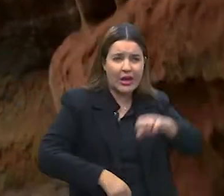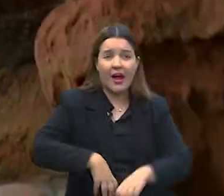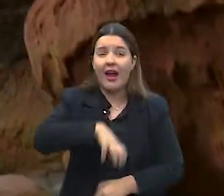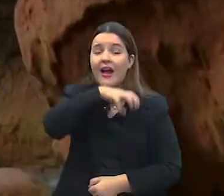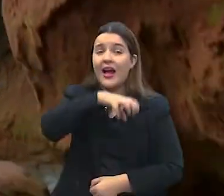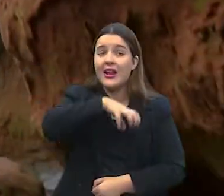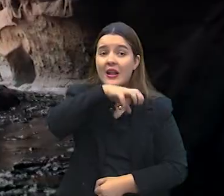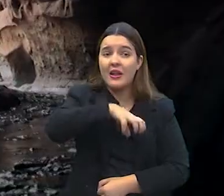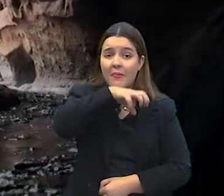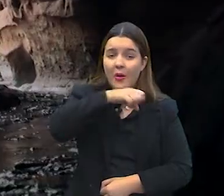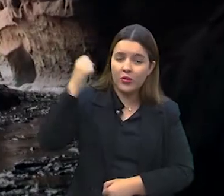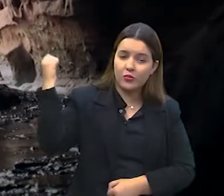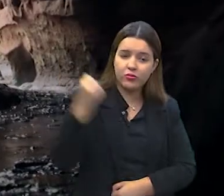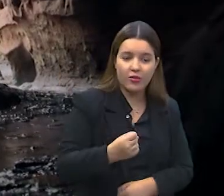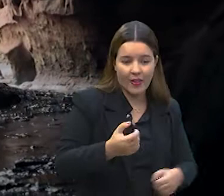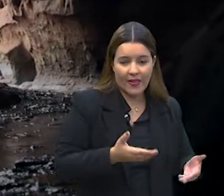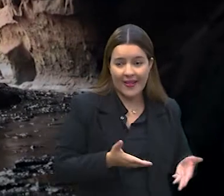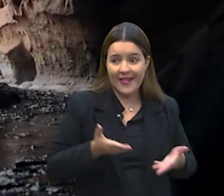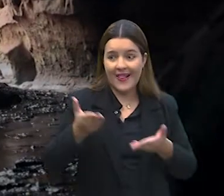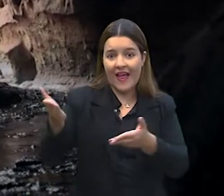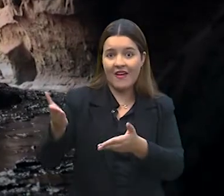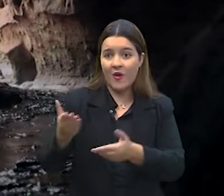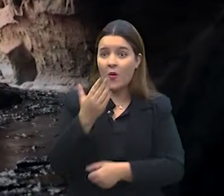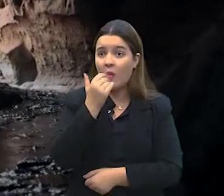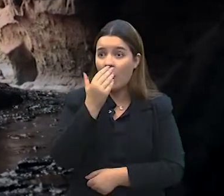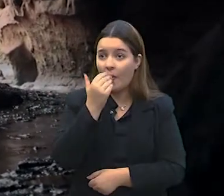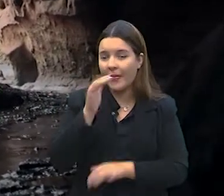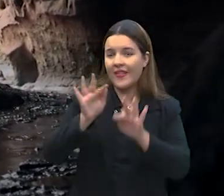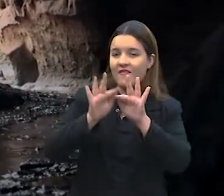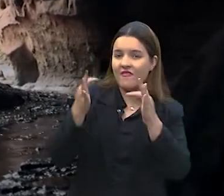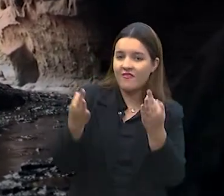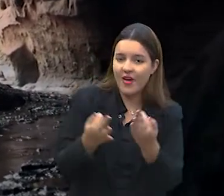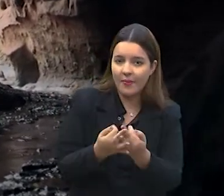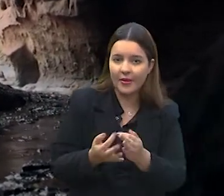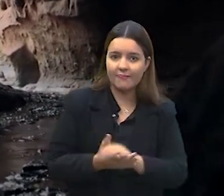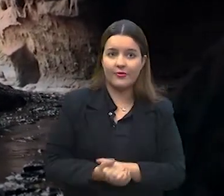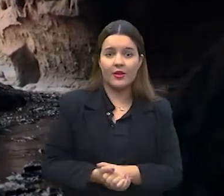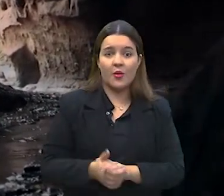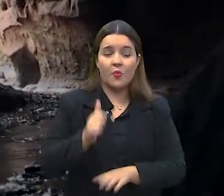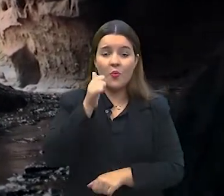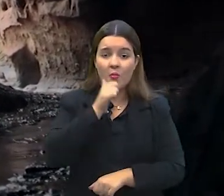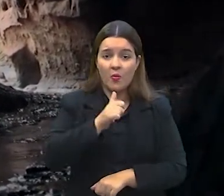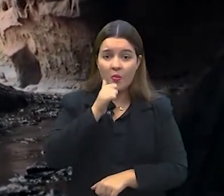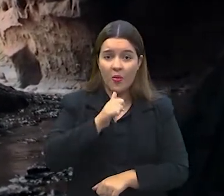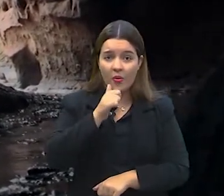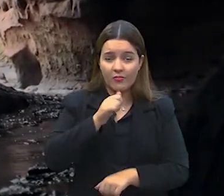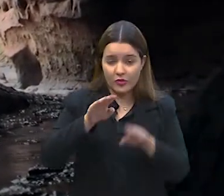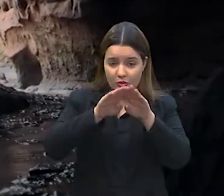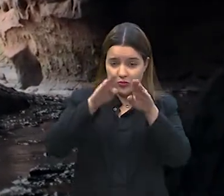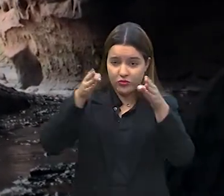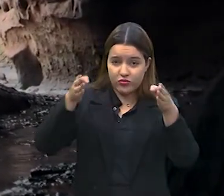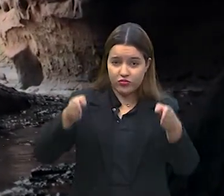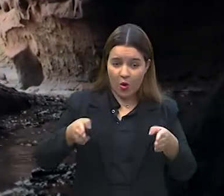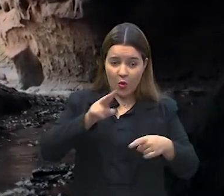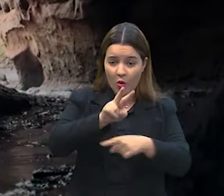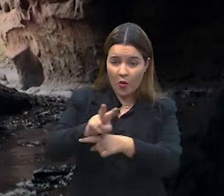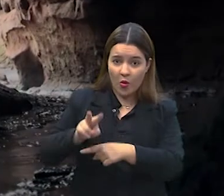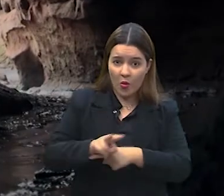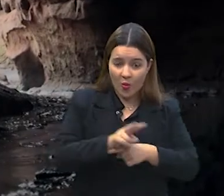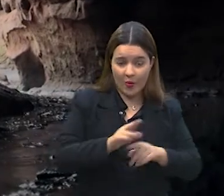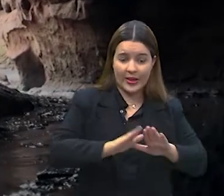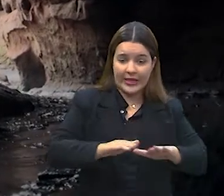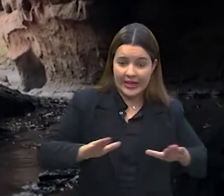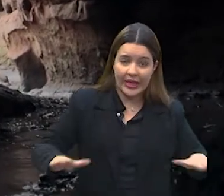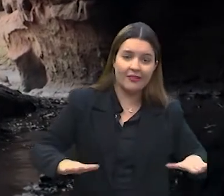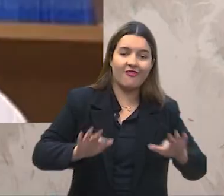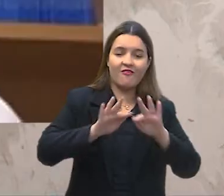alimento para a sua prole, para a sua tribo, né? E as mulheres ficavam nas cavernas e nas tribos cuidando das